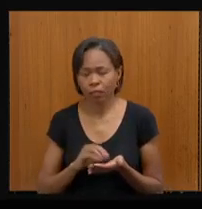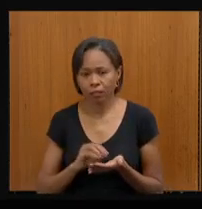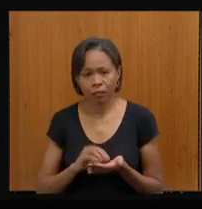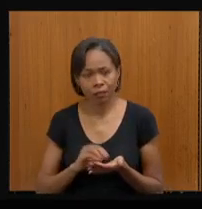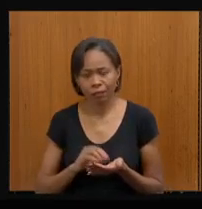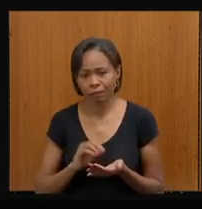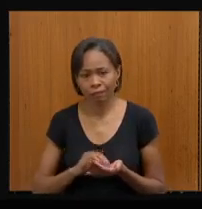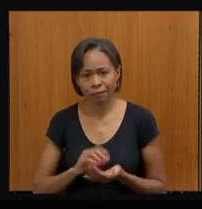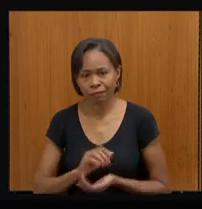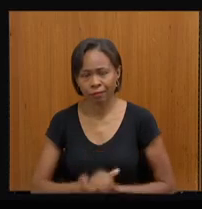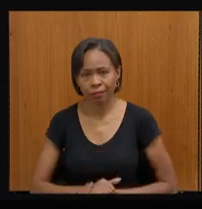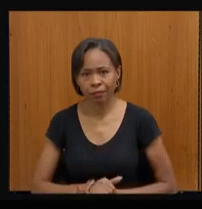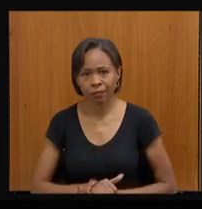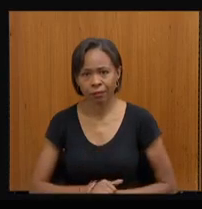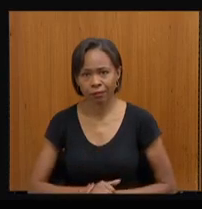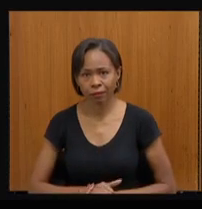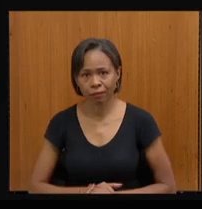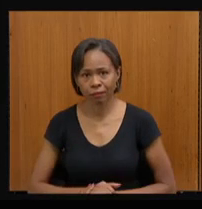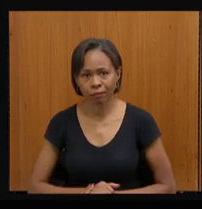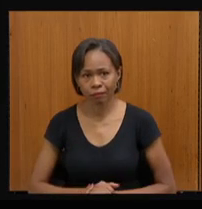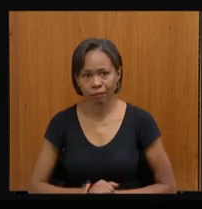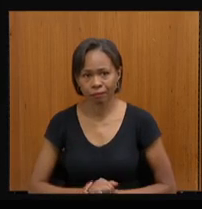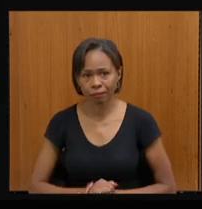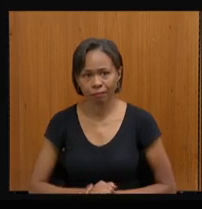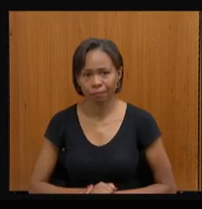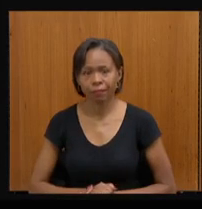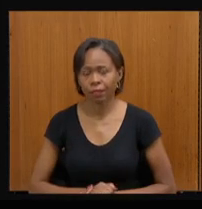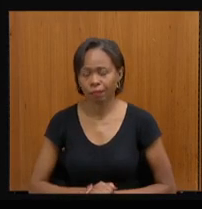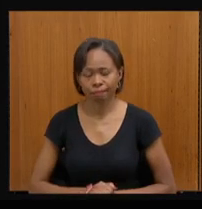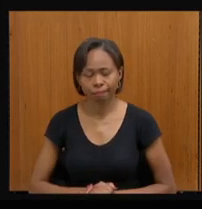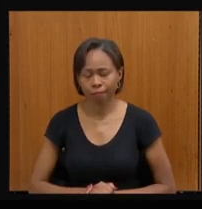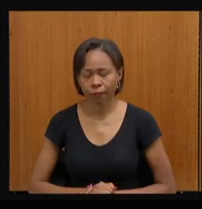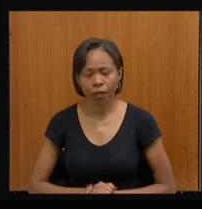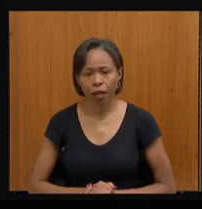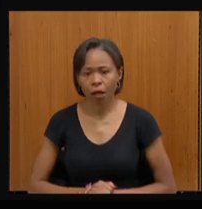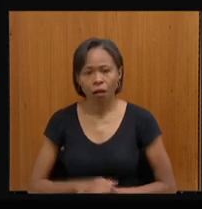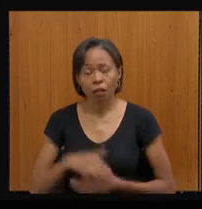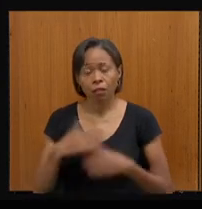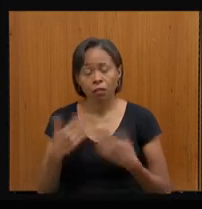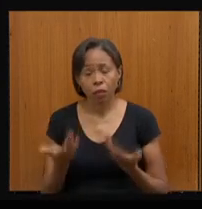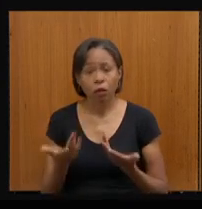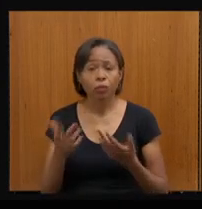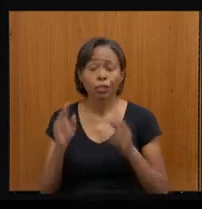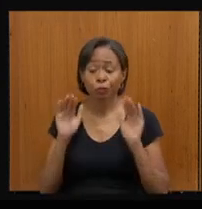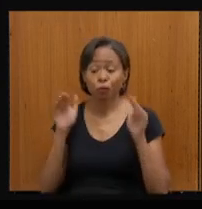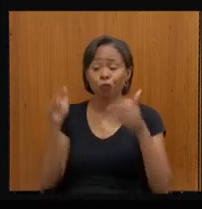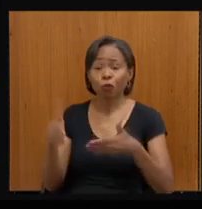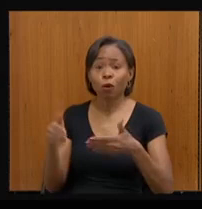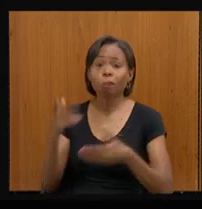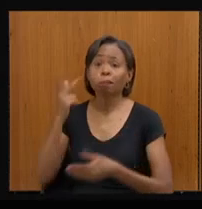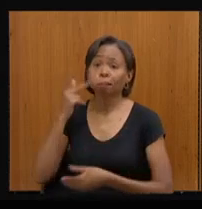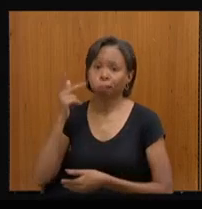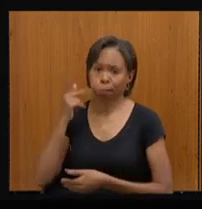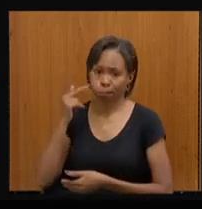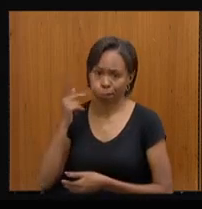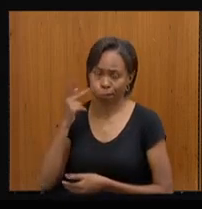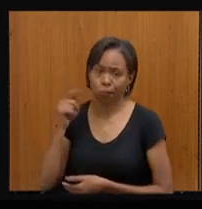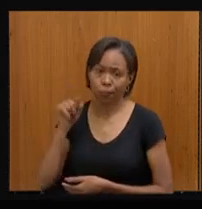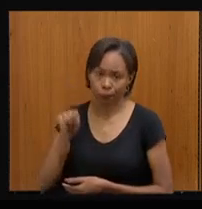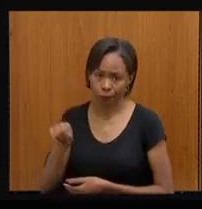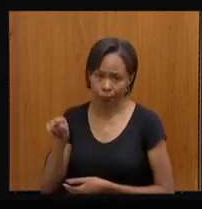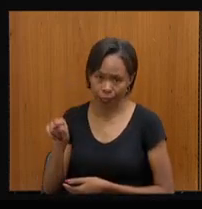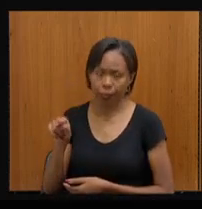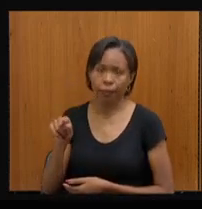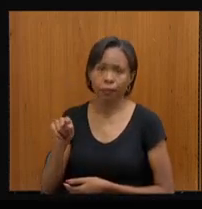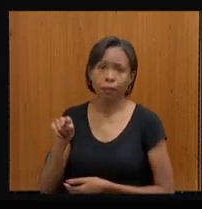Paulo II ó e aqui nós vamos então focar no Ceará porque o xará despontou